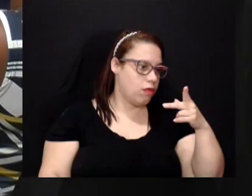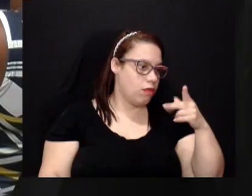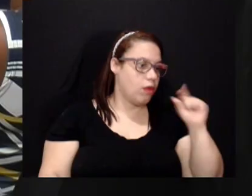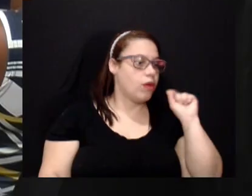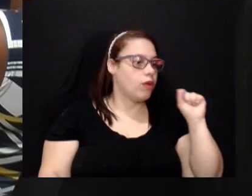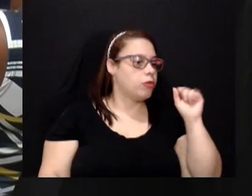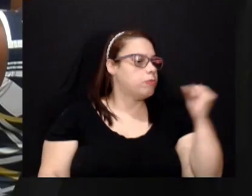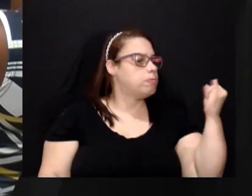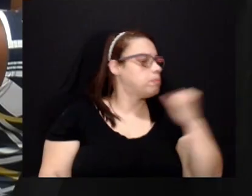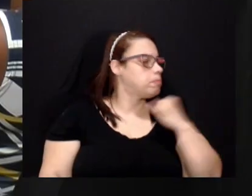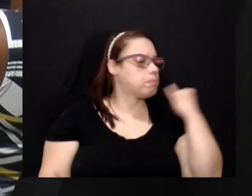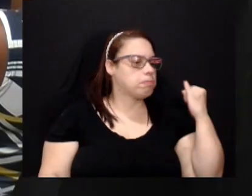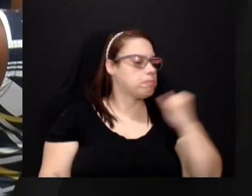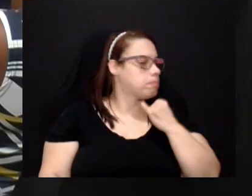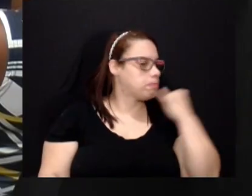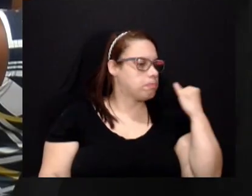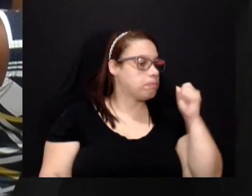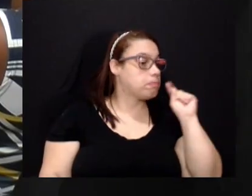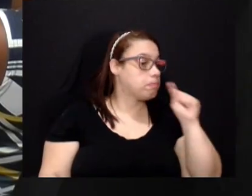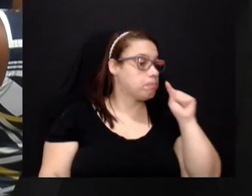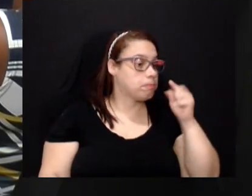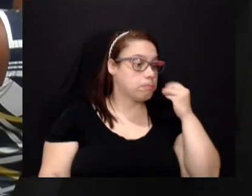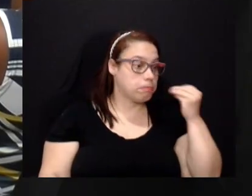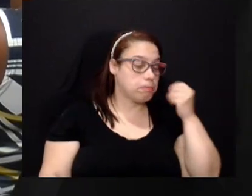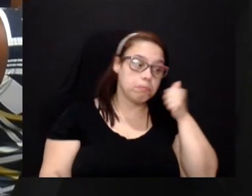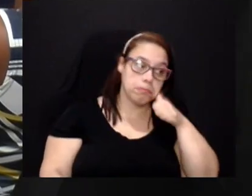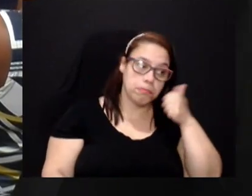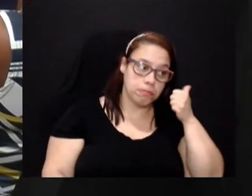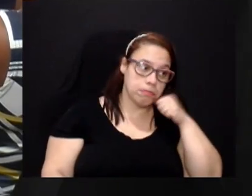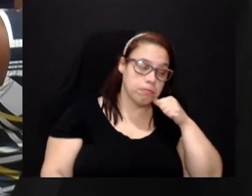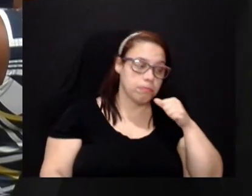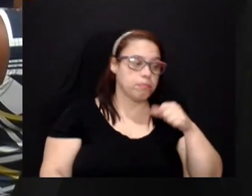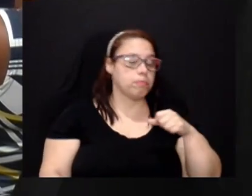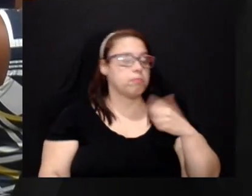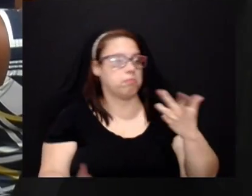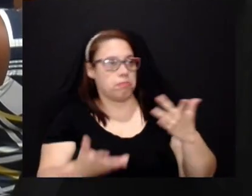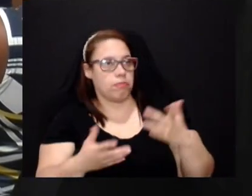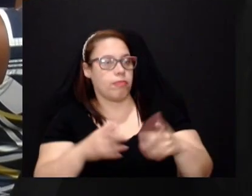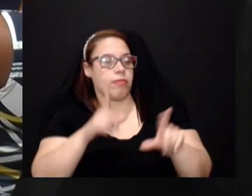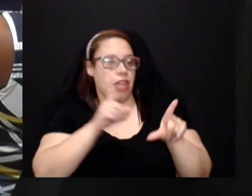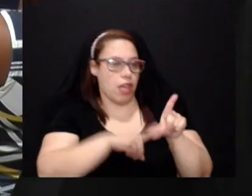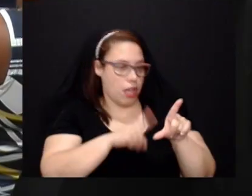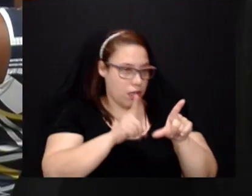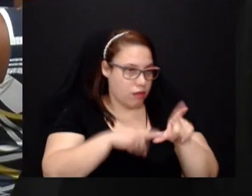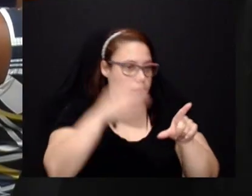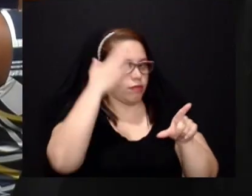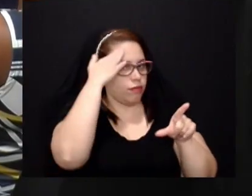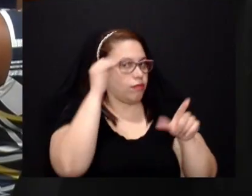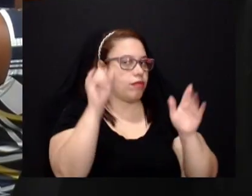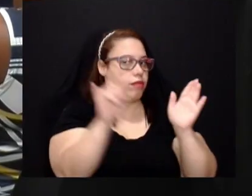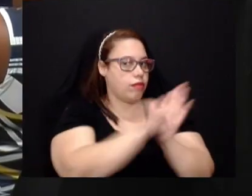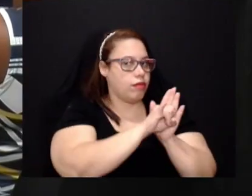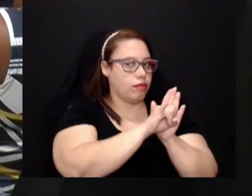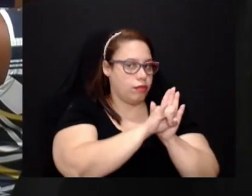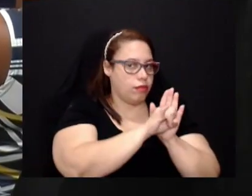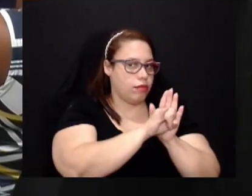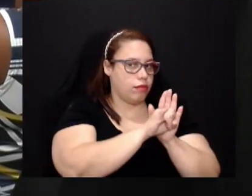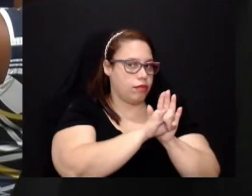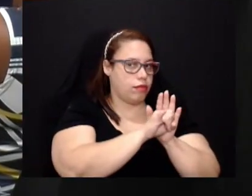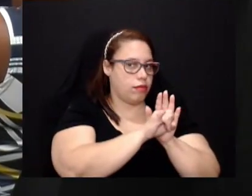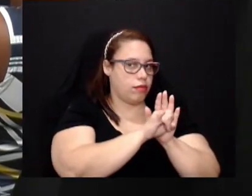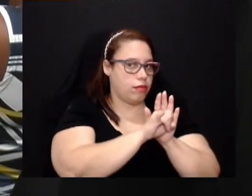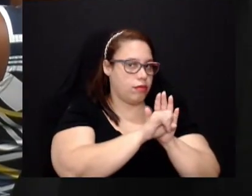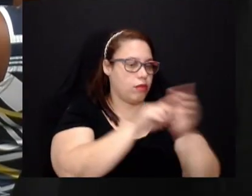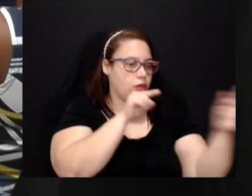importante. Você, como sendo uma mulher racialmente letrada, você identifica. Seja contra você,